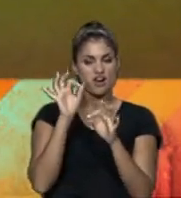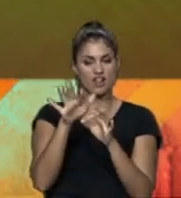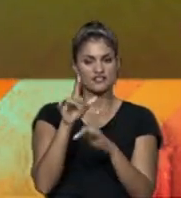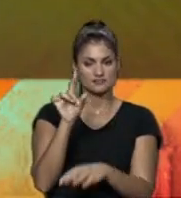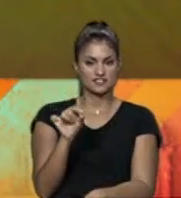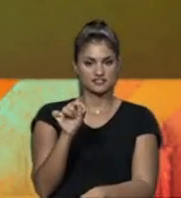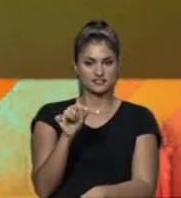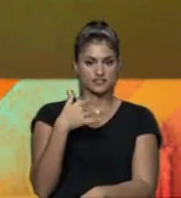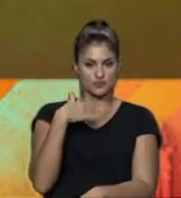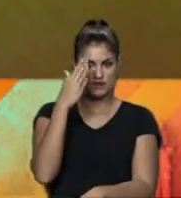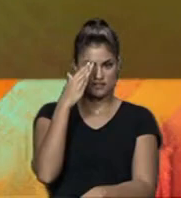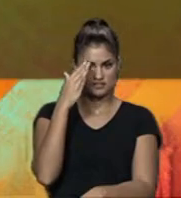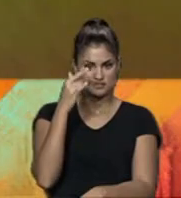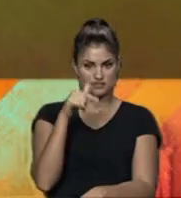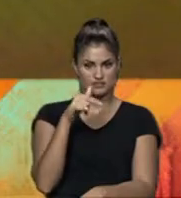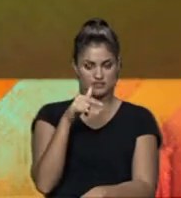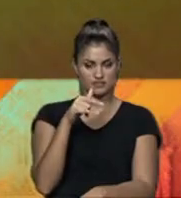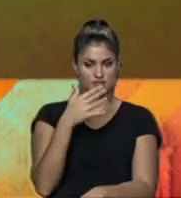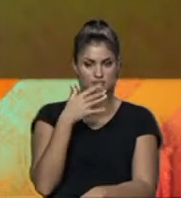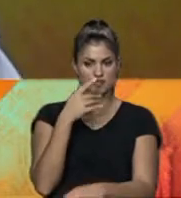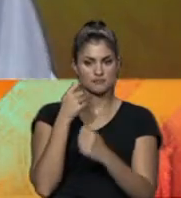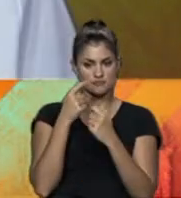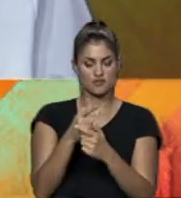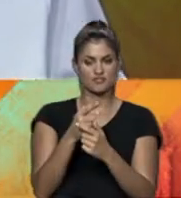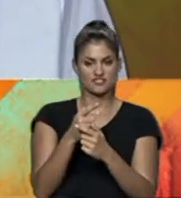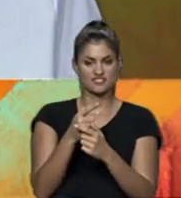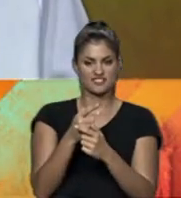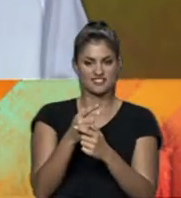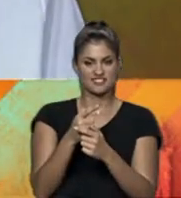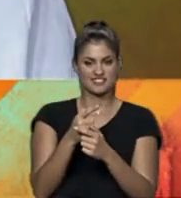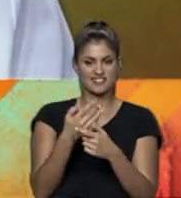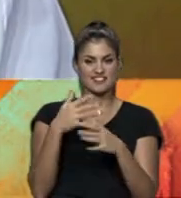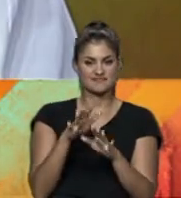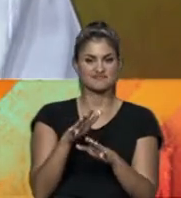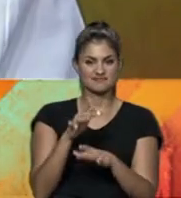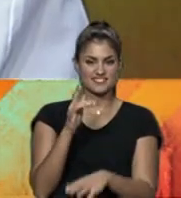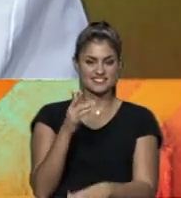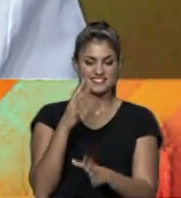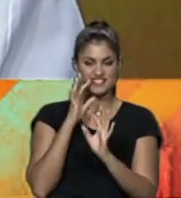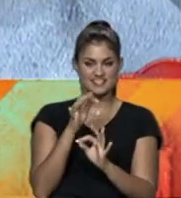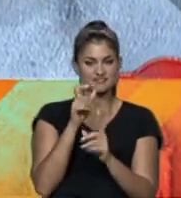Está no ponto de eu acho que está. Eu acho que não tem tanto picante, Jorge, mas... Eu já estava estranhado.